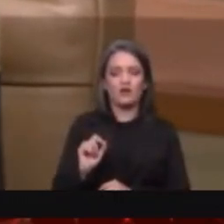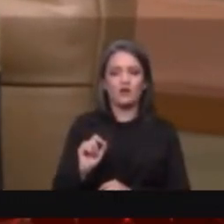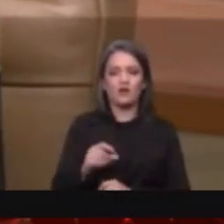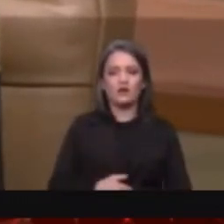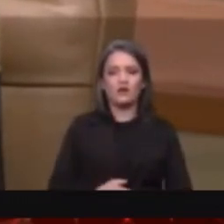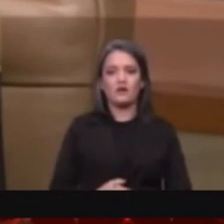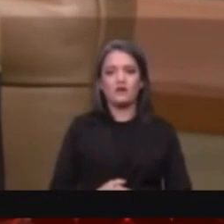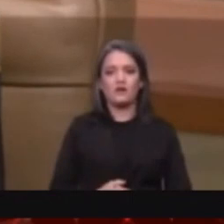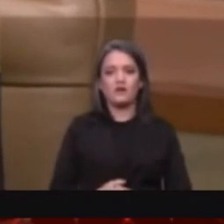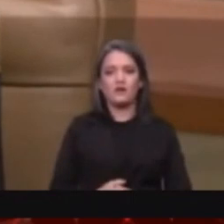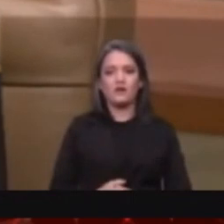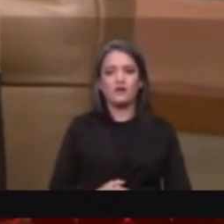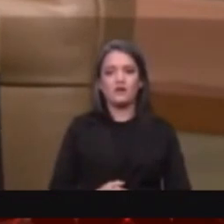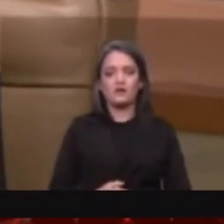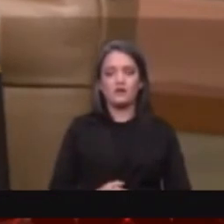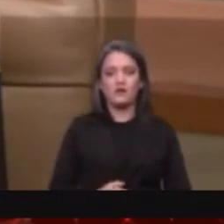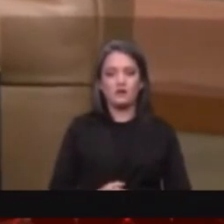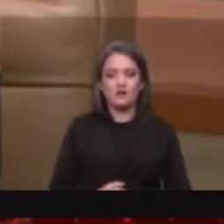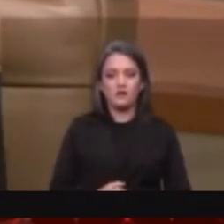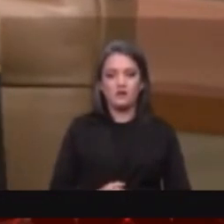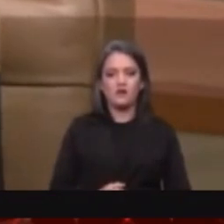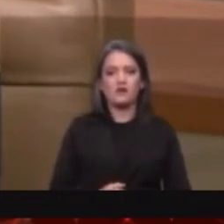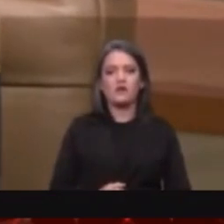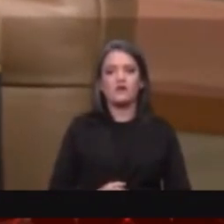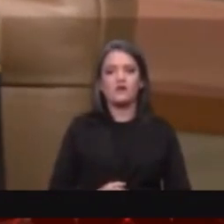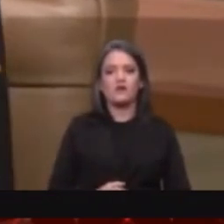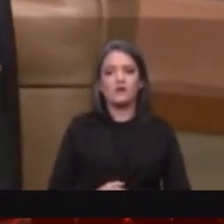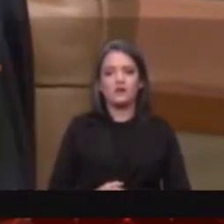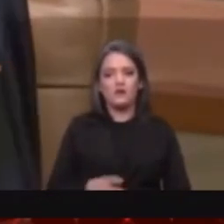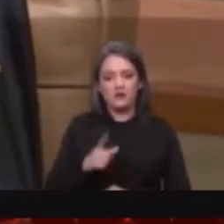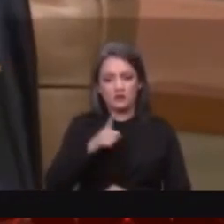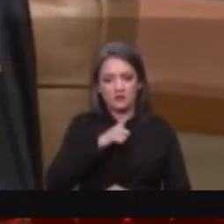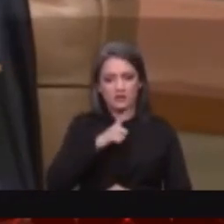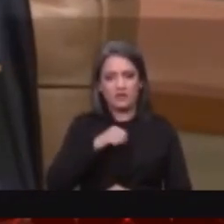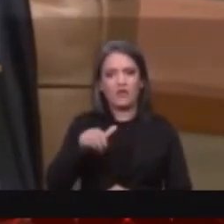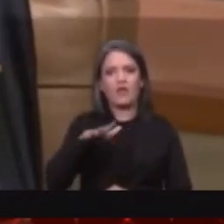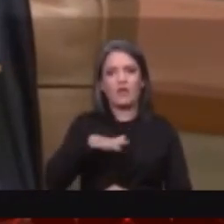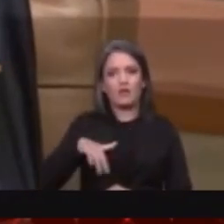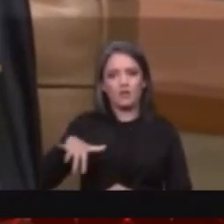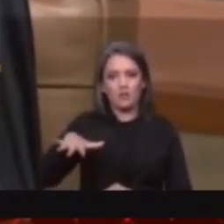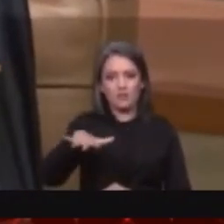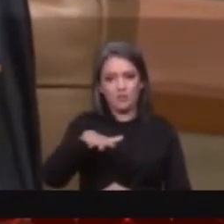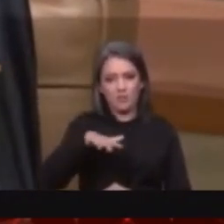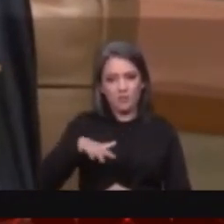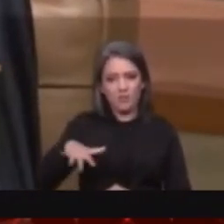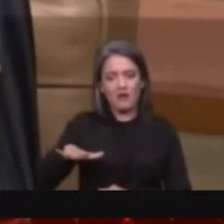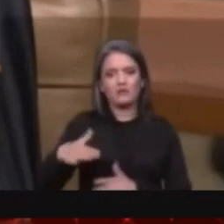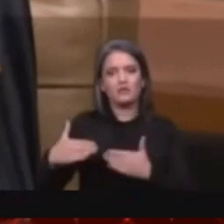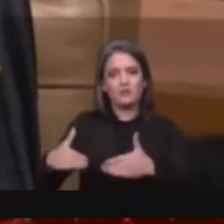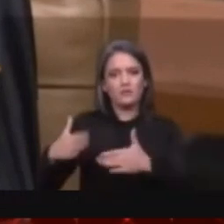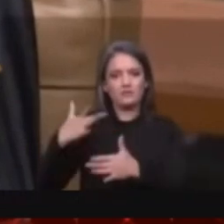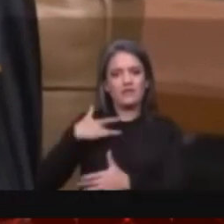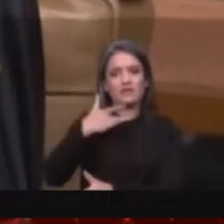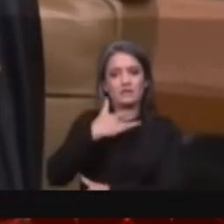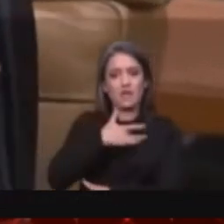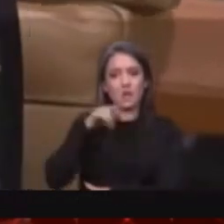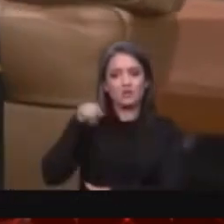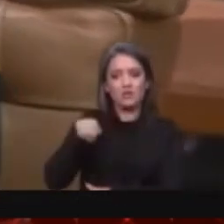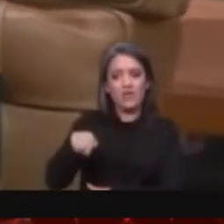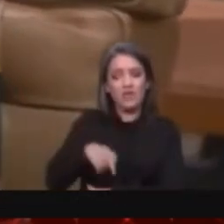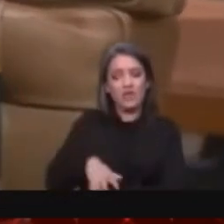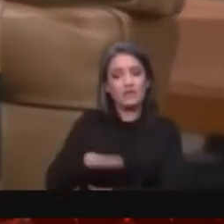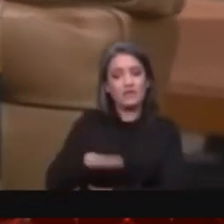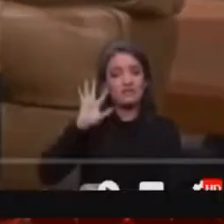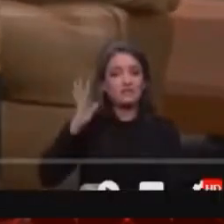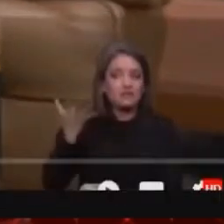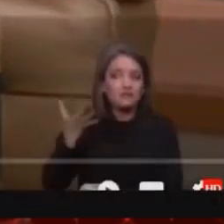entidade de poder regulatório da saúde a fixação de quantidade, mas